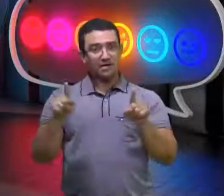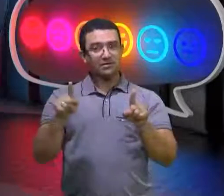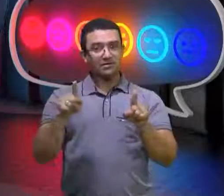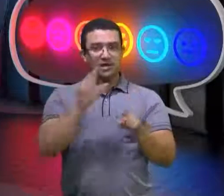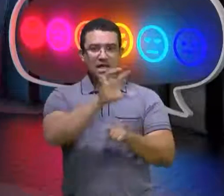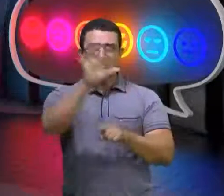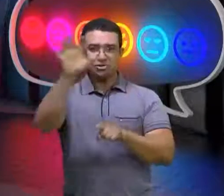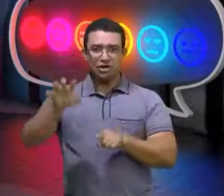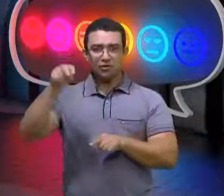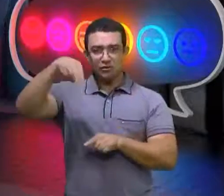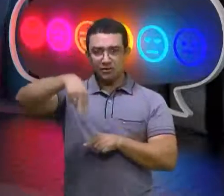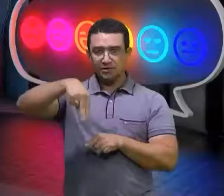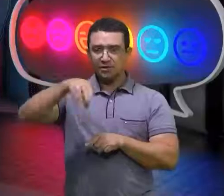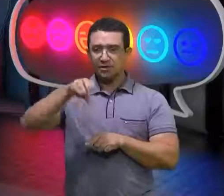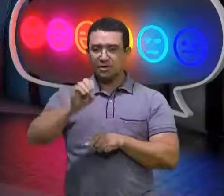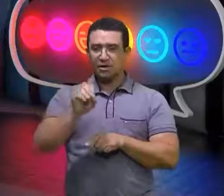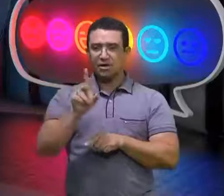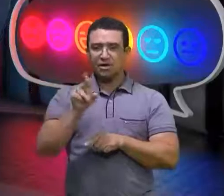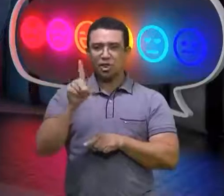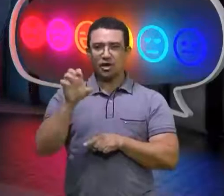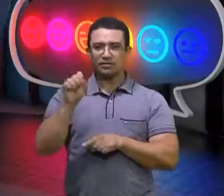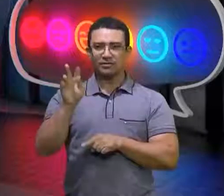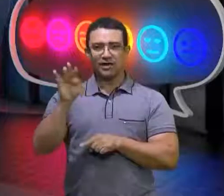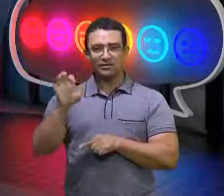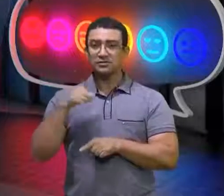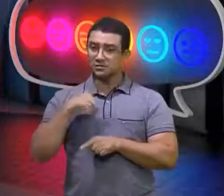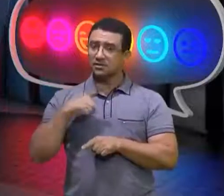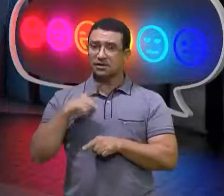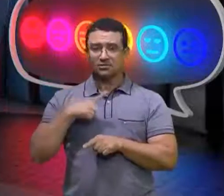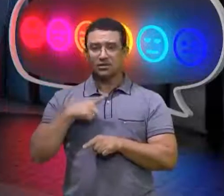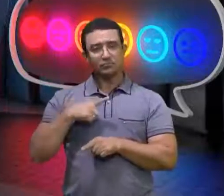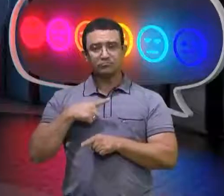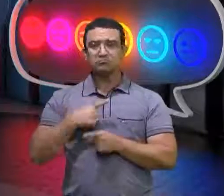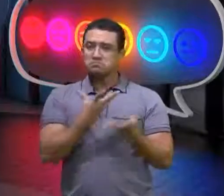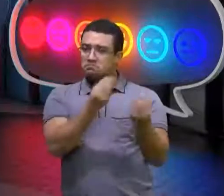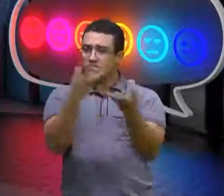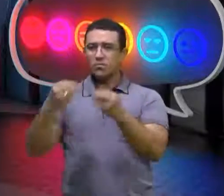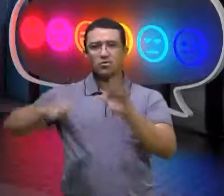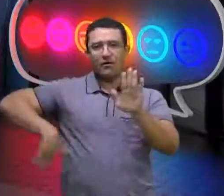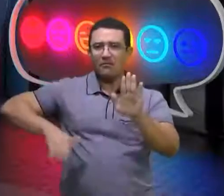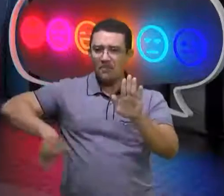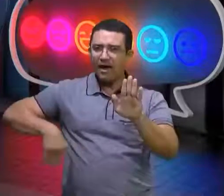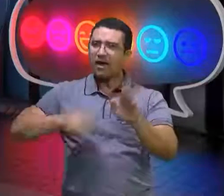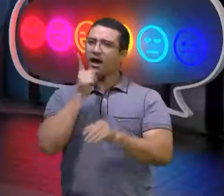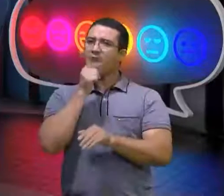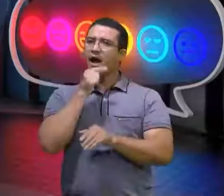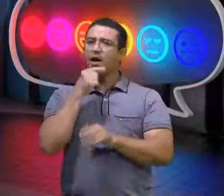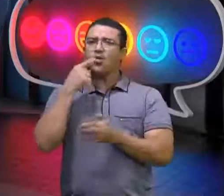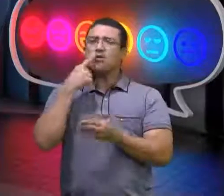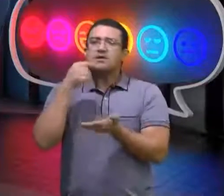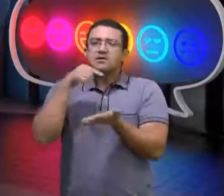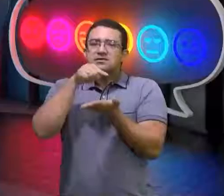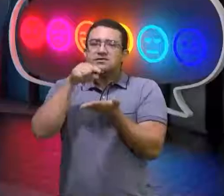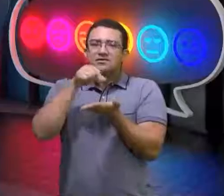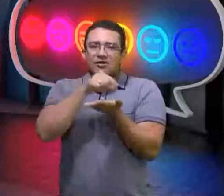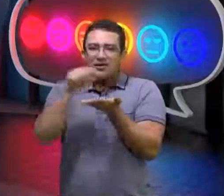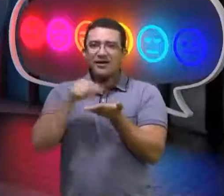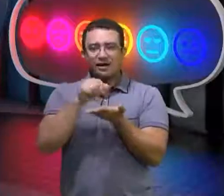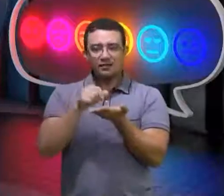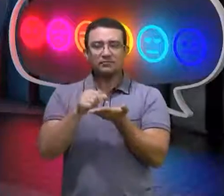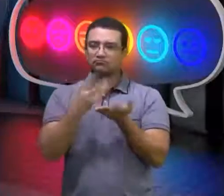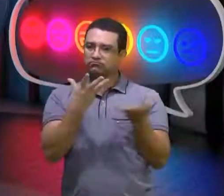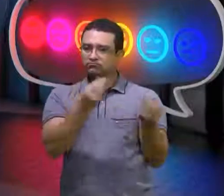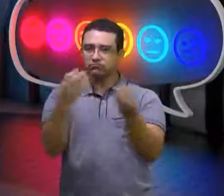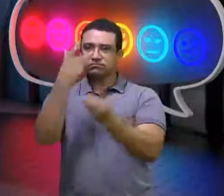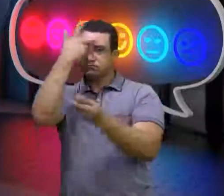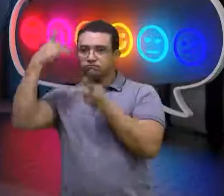gente tem uma riqueza também de praias de água salgada, né, que são ali, como eu falei para vocês, destino de muitos turistas, não